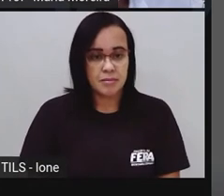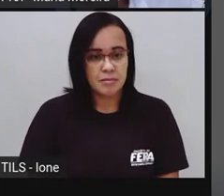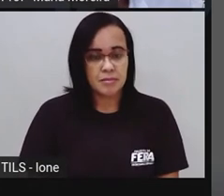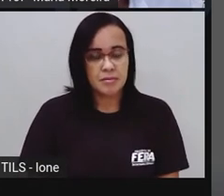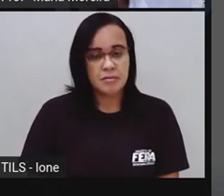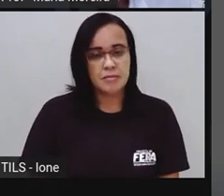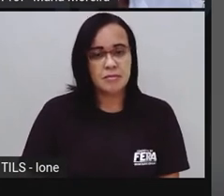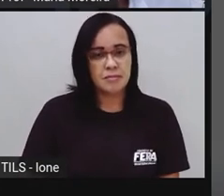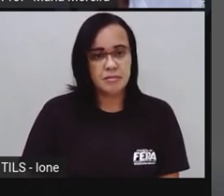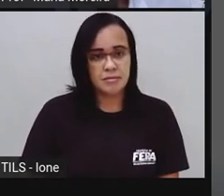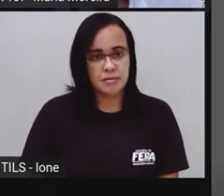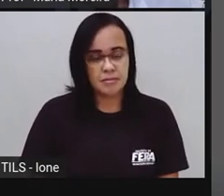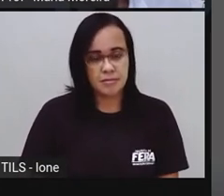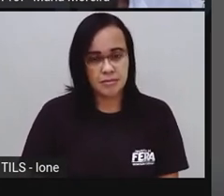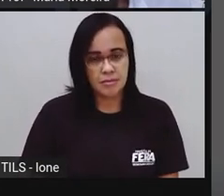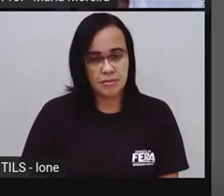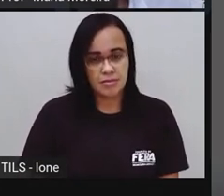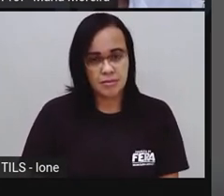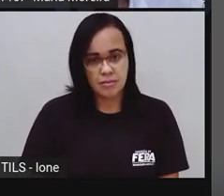os jogos